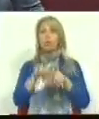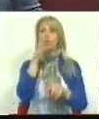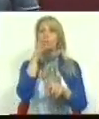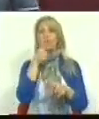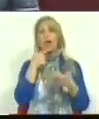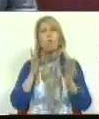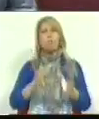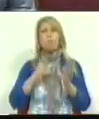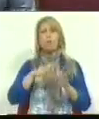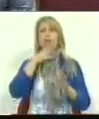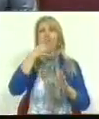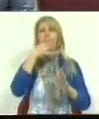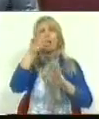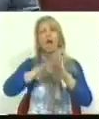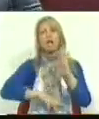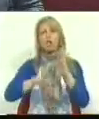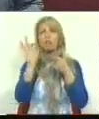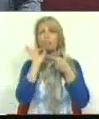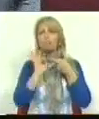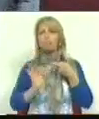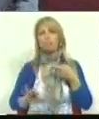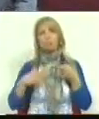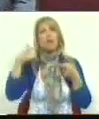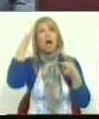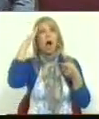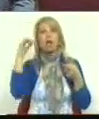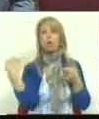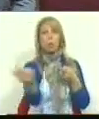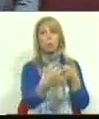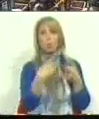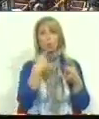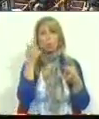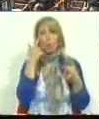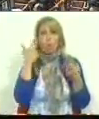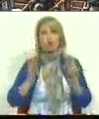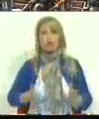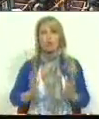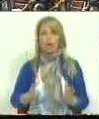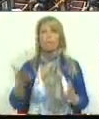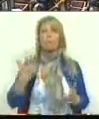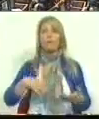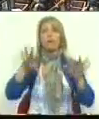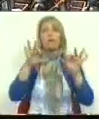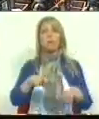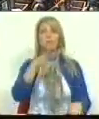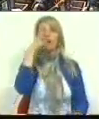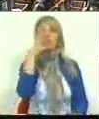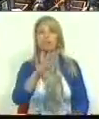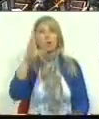creio que neste momento todos já conhecem. E queria apenas terminar